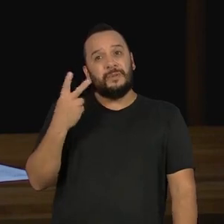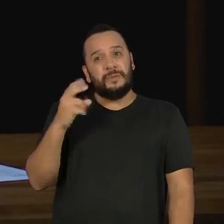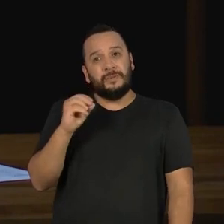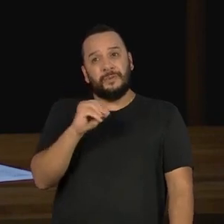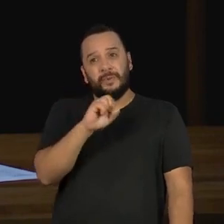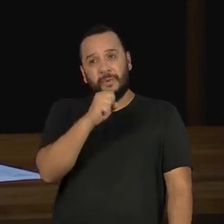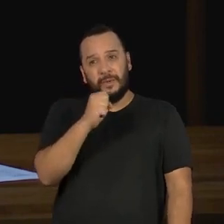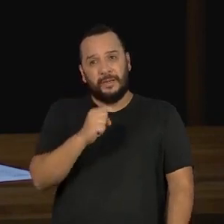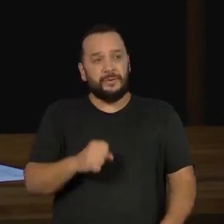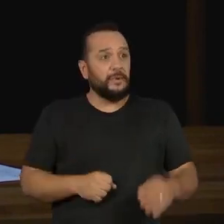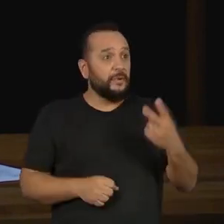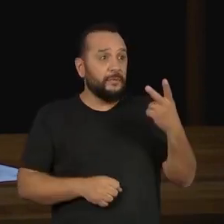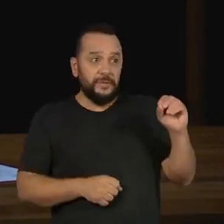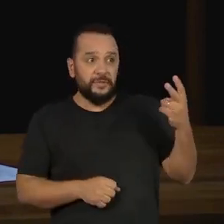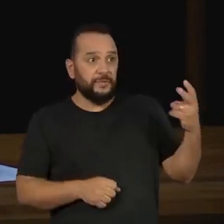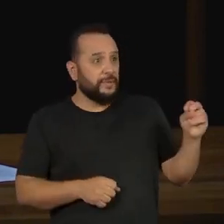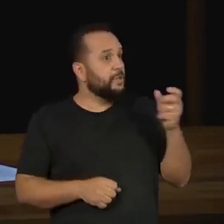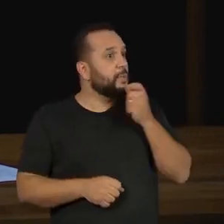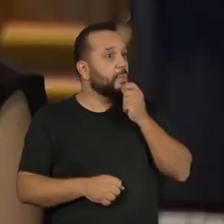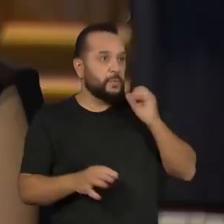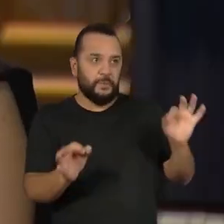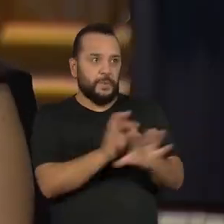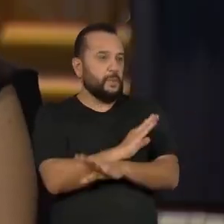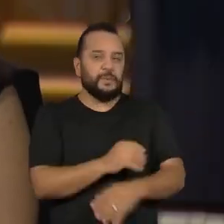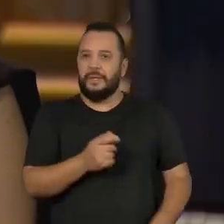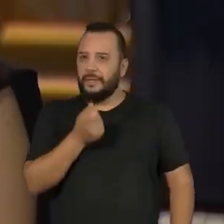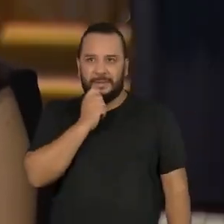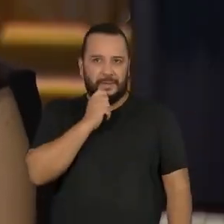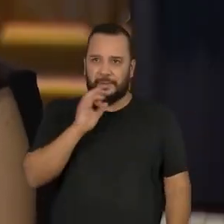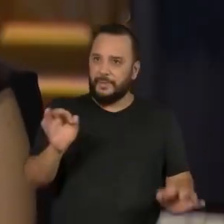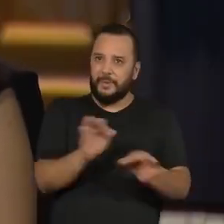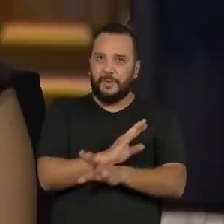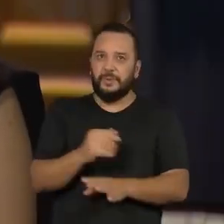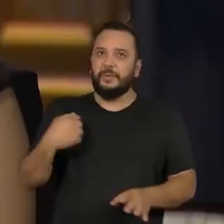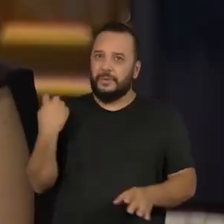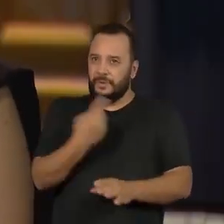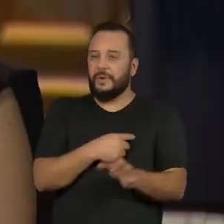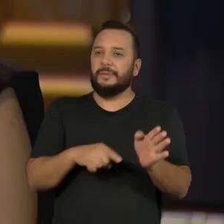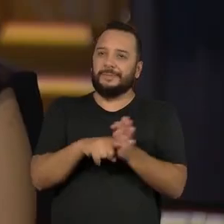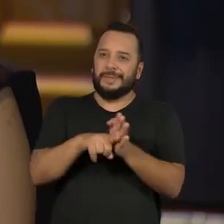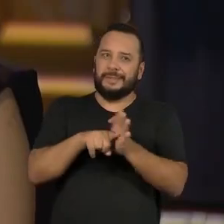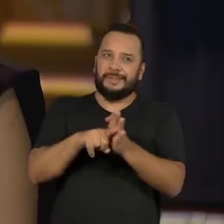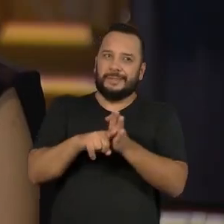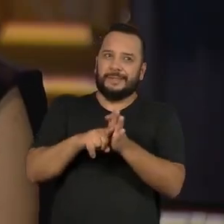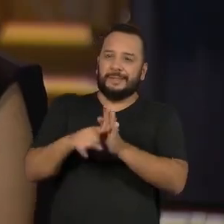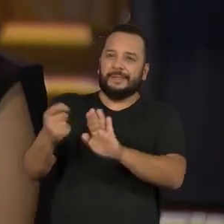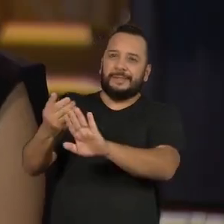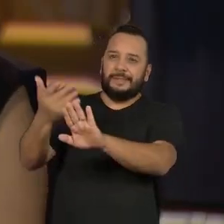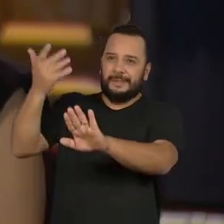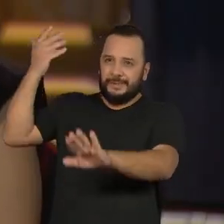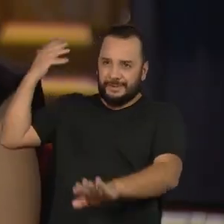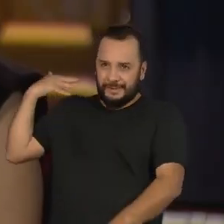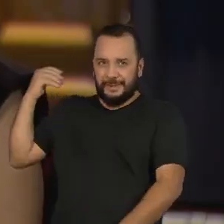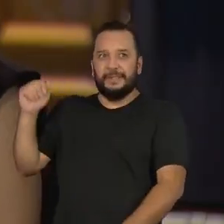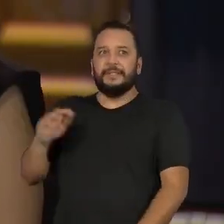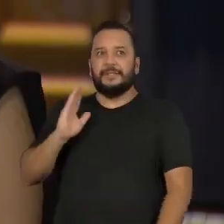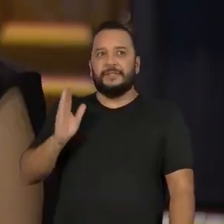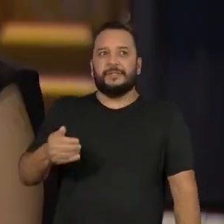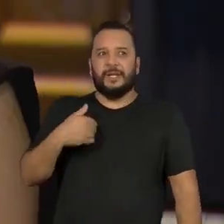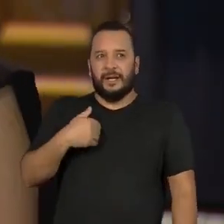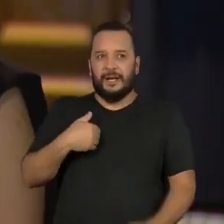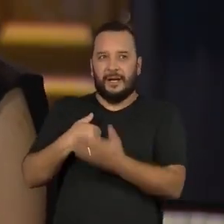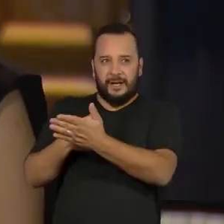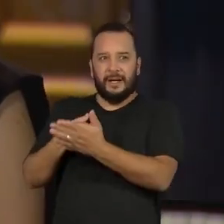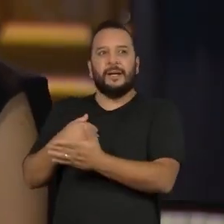ainda não consolidado ainda não está consolidado a gente trabalha com os dados amostrais das pesquisas especialmente do Data Folha e outras